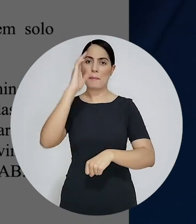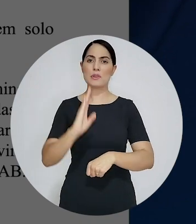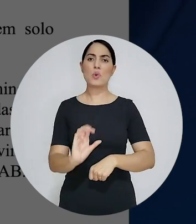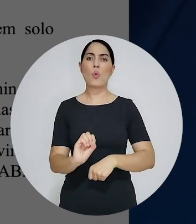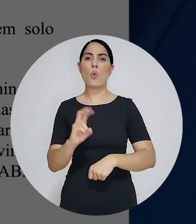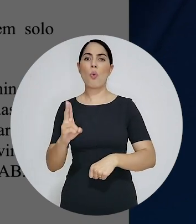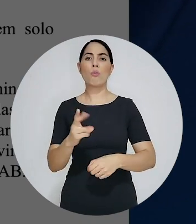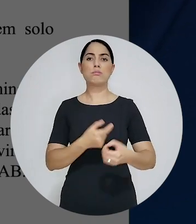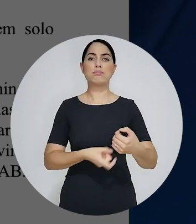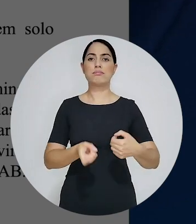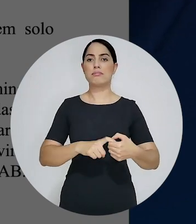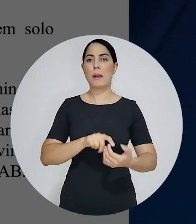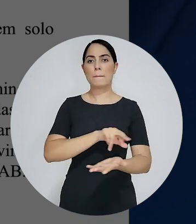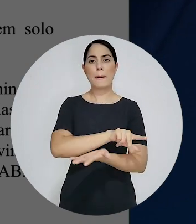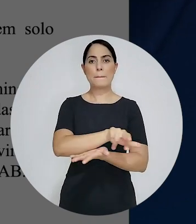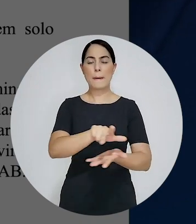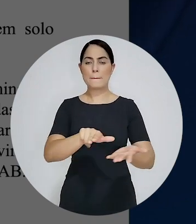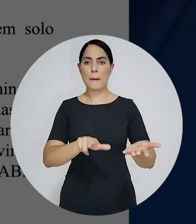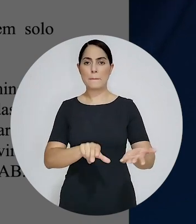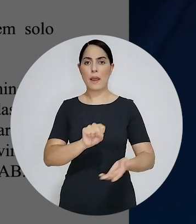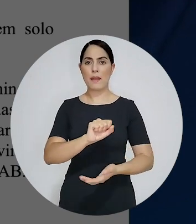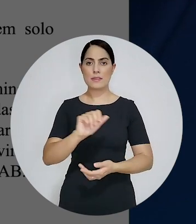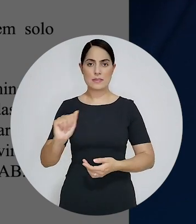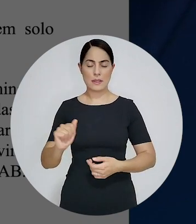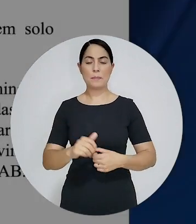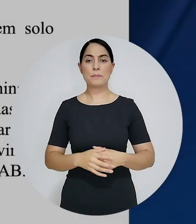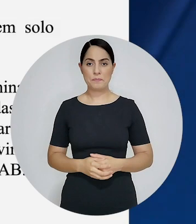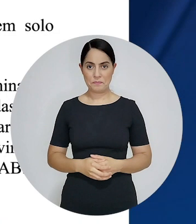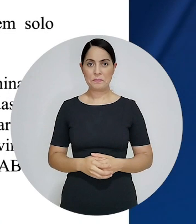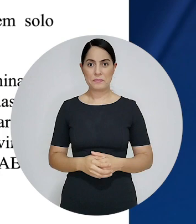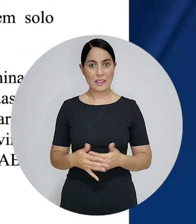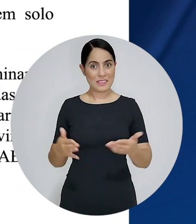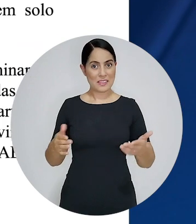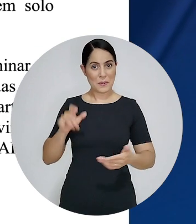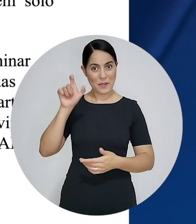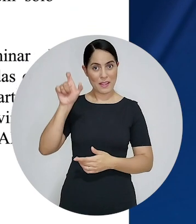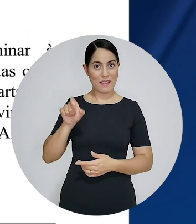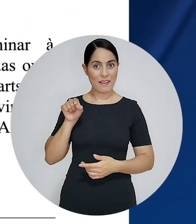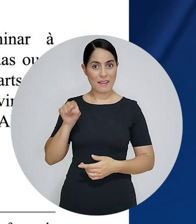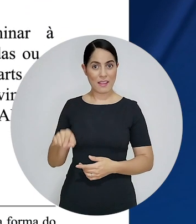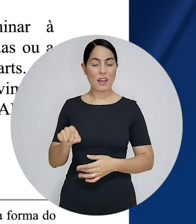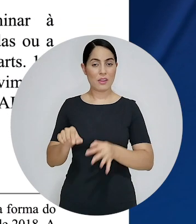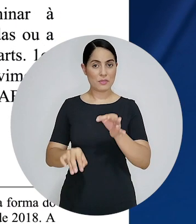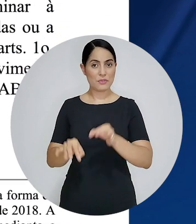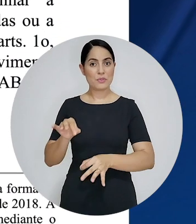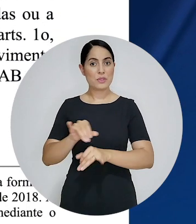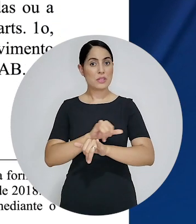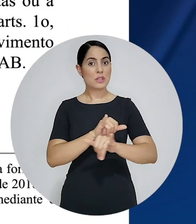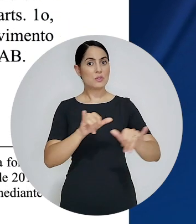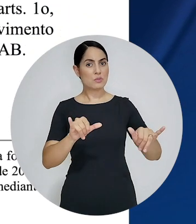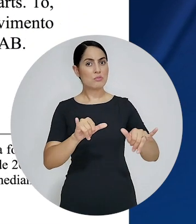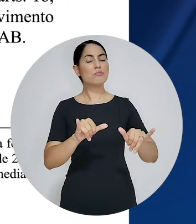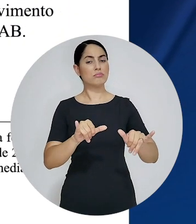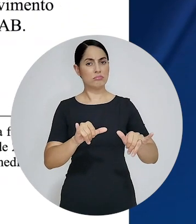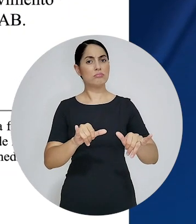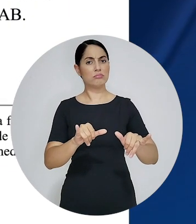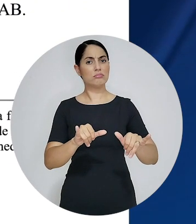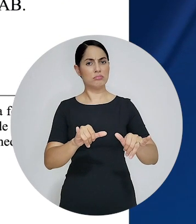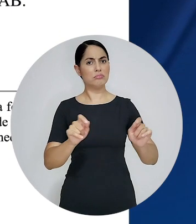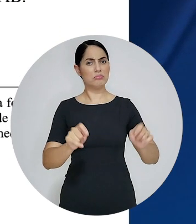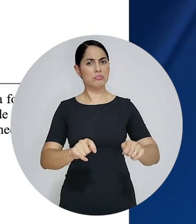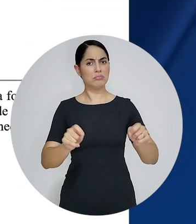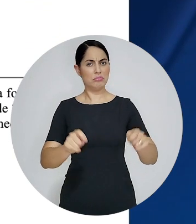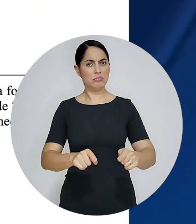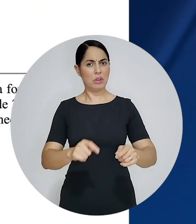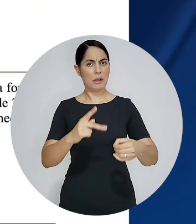solo nacional, incluindo sociedades de economia mista. Em seu despacho, a magistrada deferiu a antecipação de